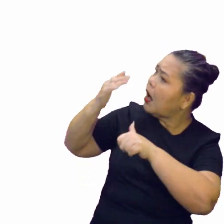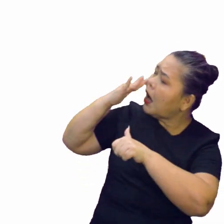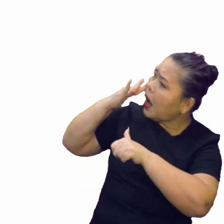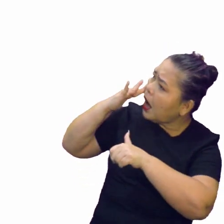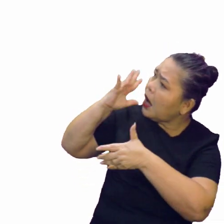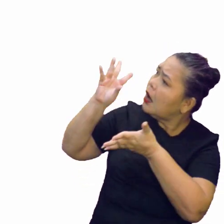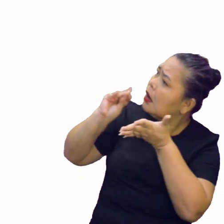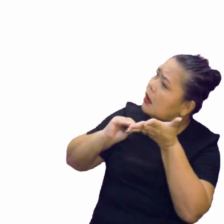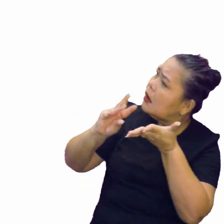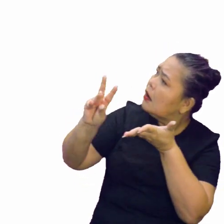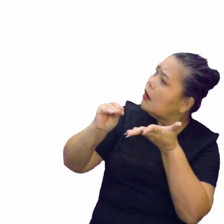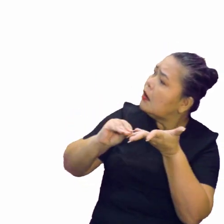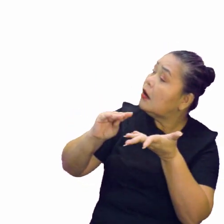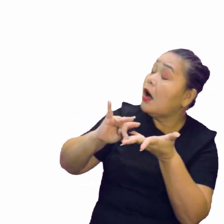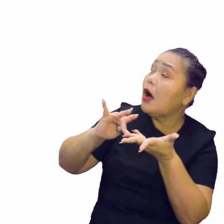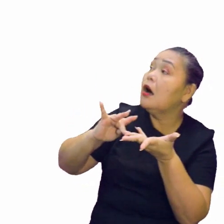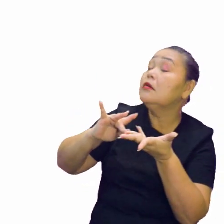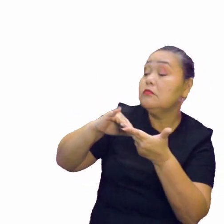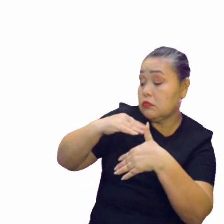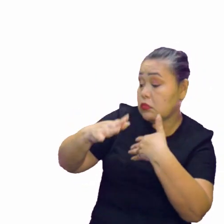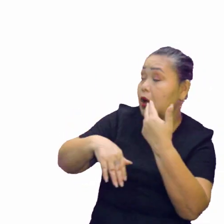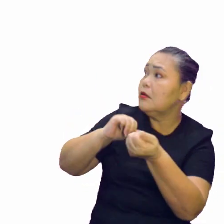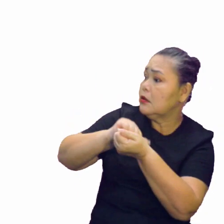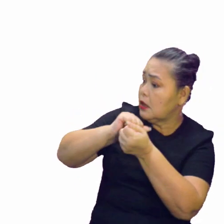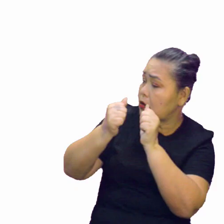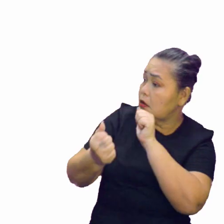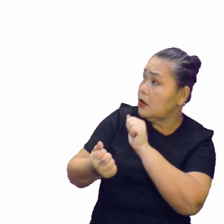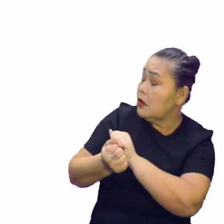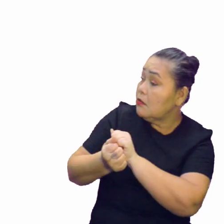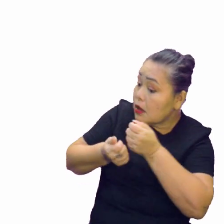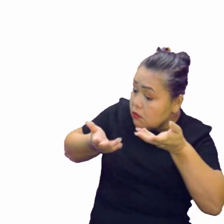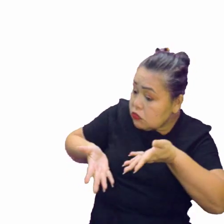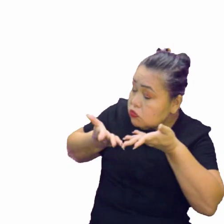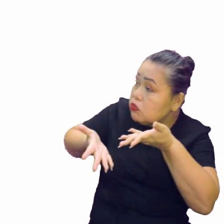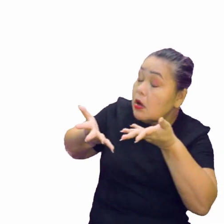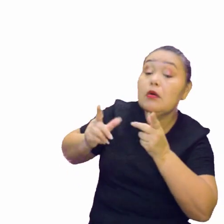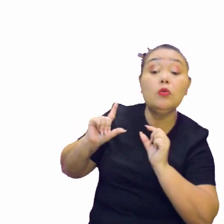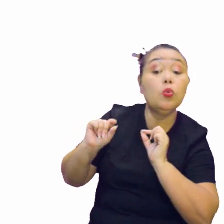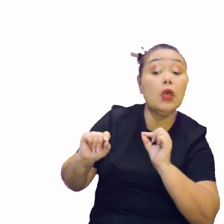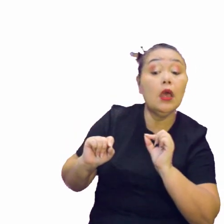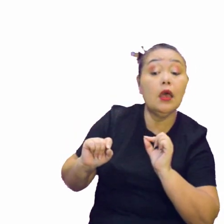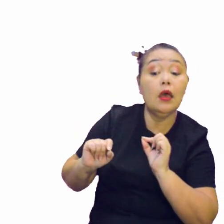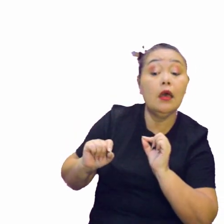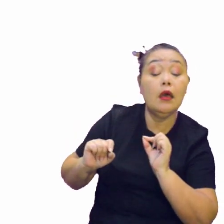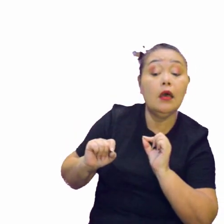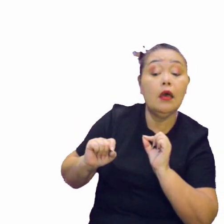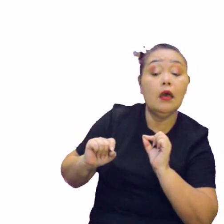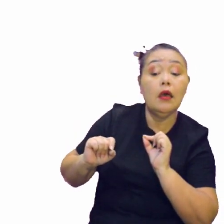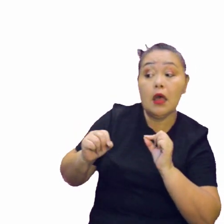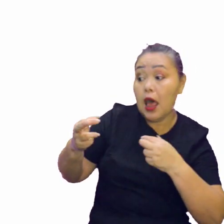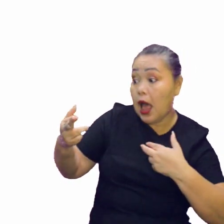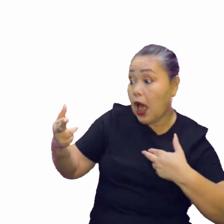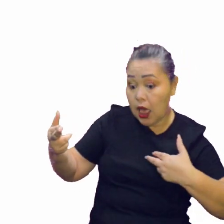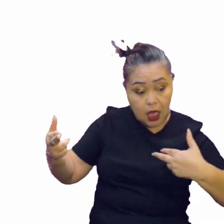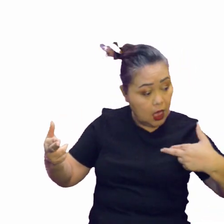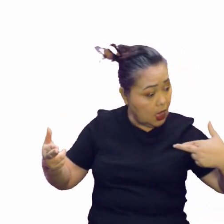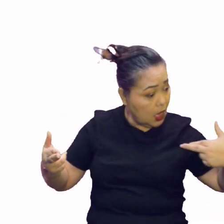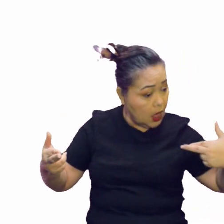os processos adaptativos para que favoreça o quê, professor? as relações